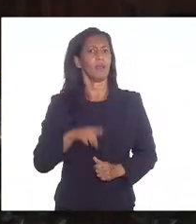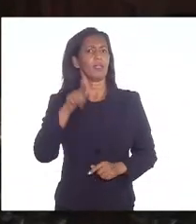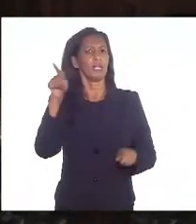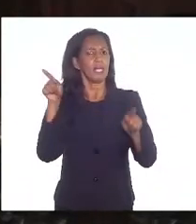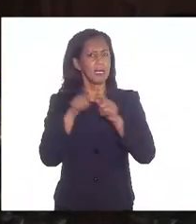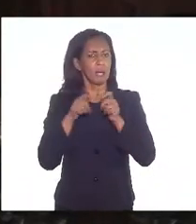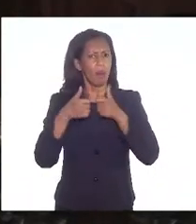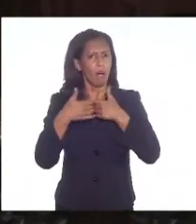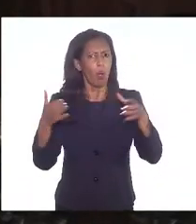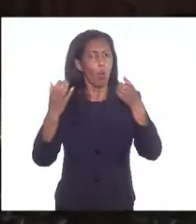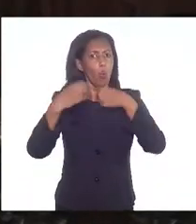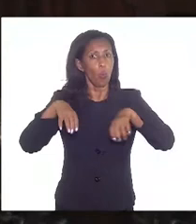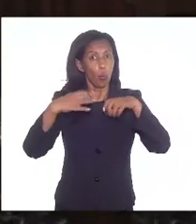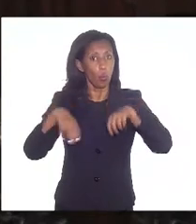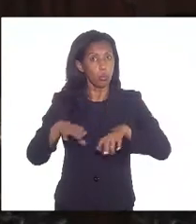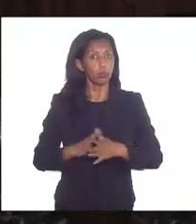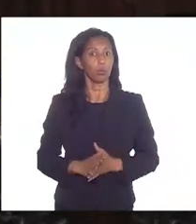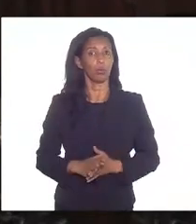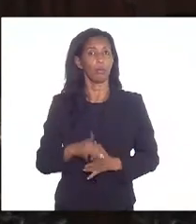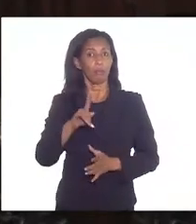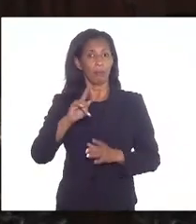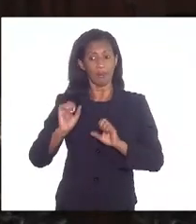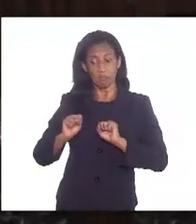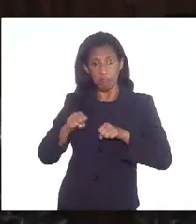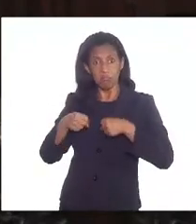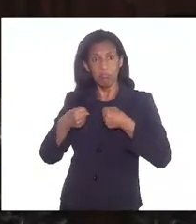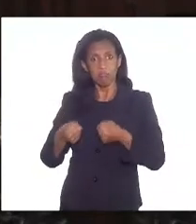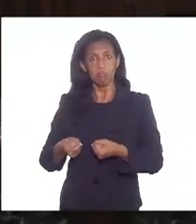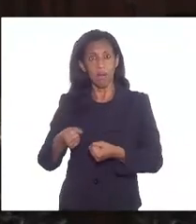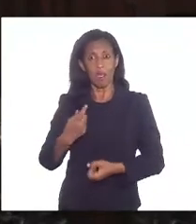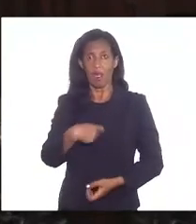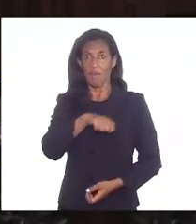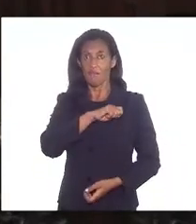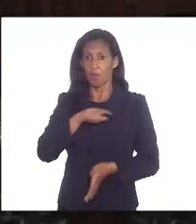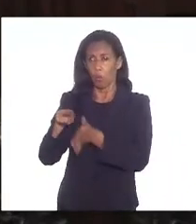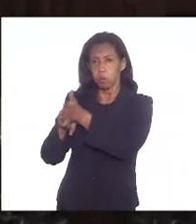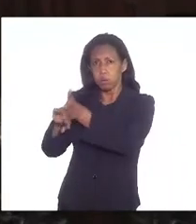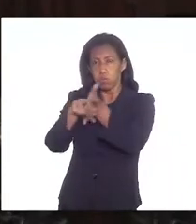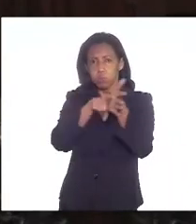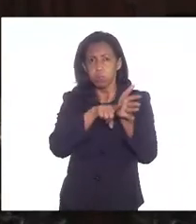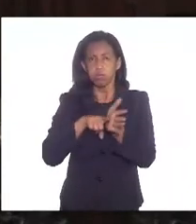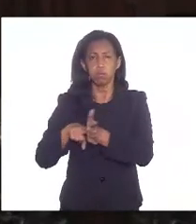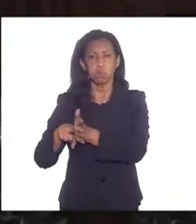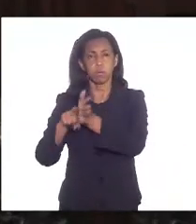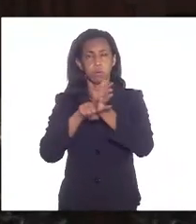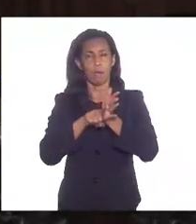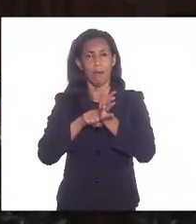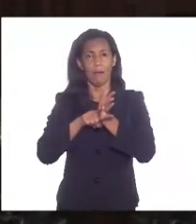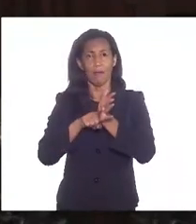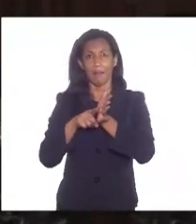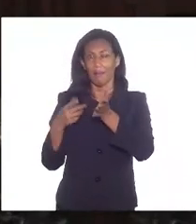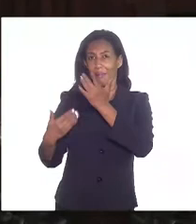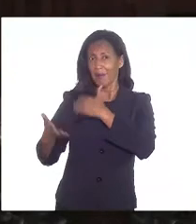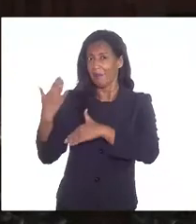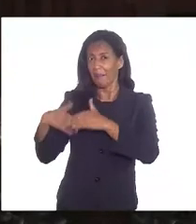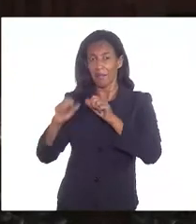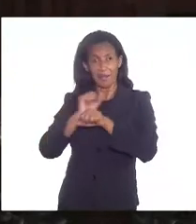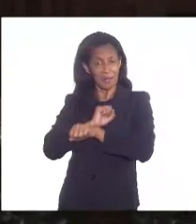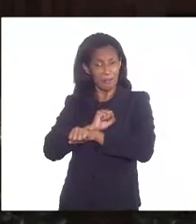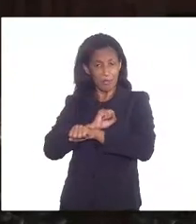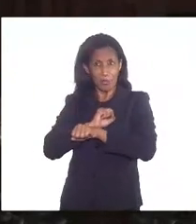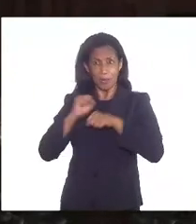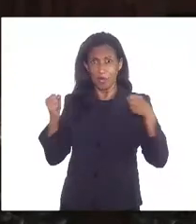abrirá concurso público para fortalecer a fiscalização, que era impossível de ser